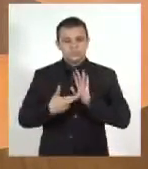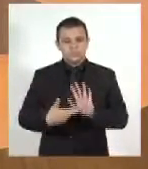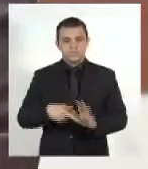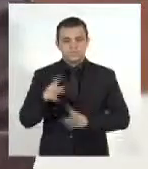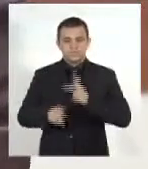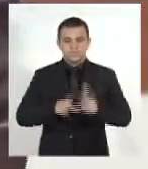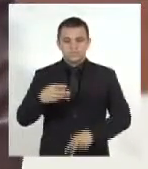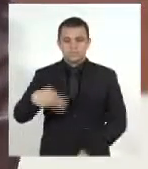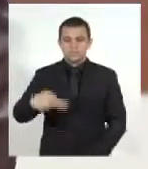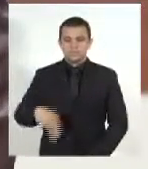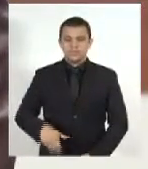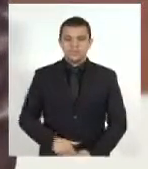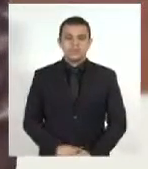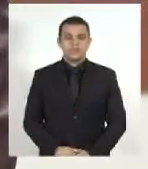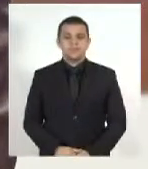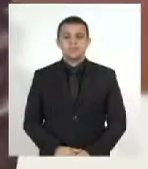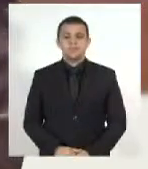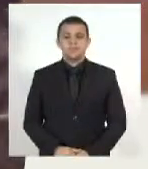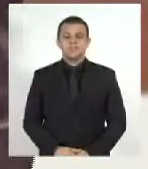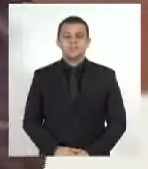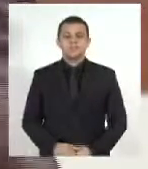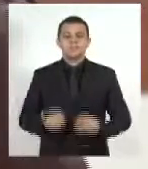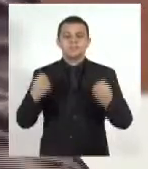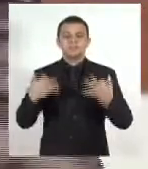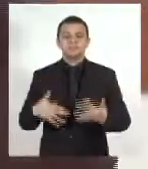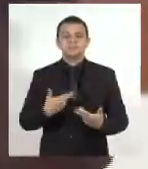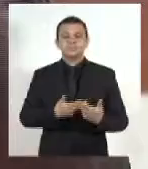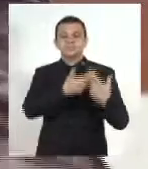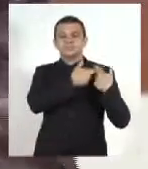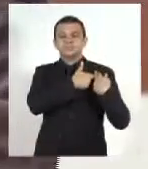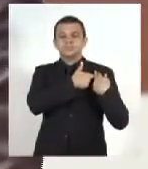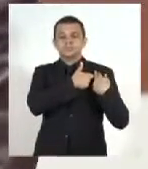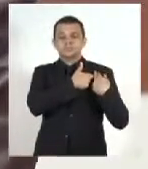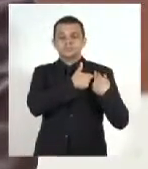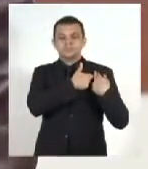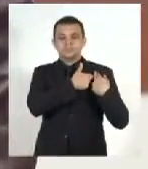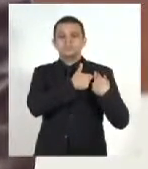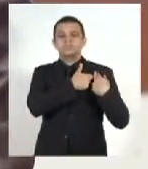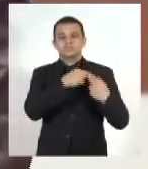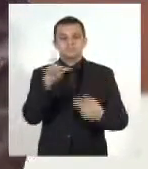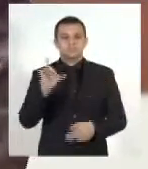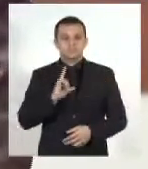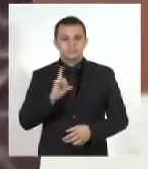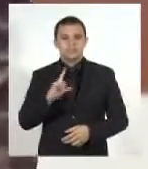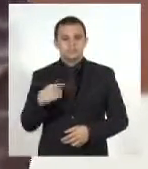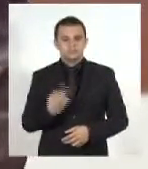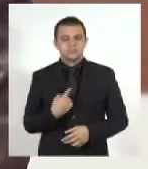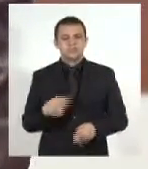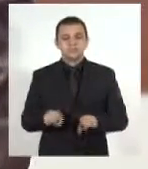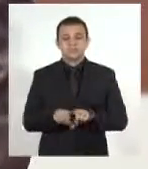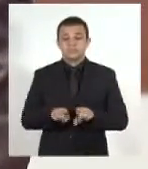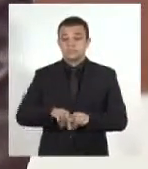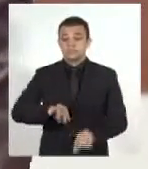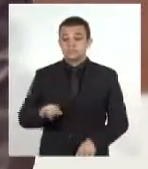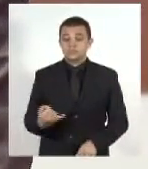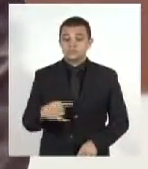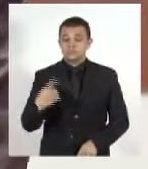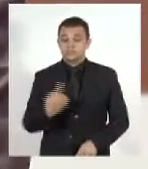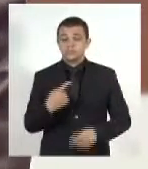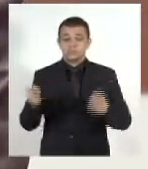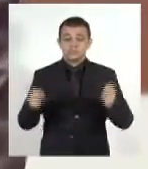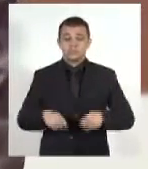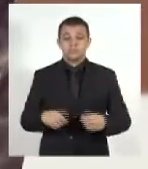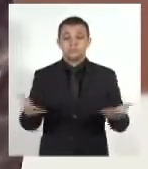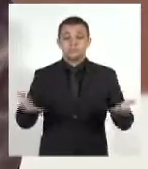Maranhão, a responsabilidade que recai sobre os nossos ombros e aproveitar mais uma vez para fazer um agradecimento a